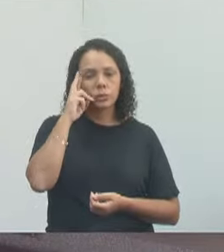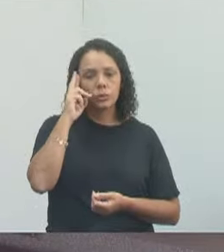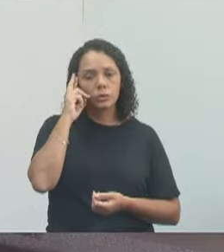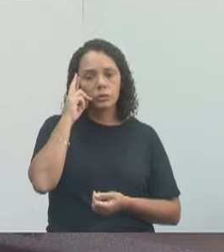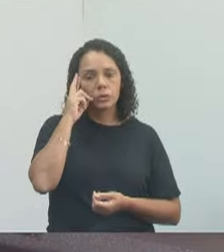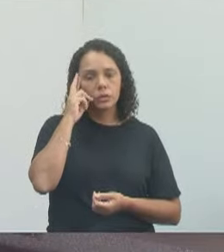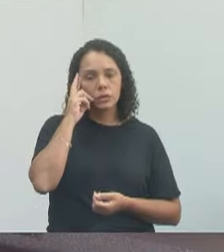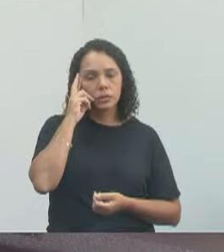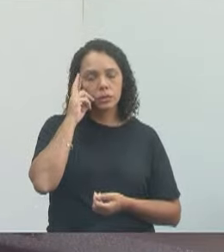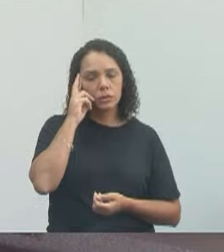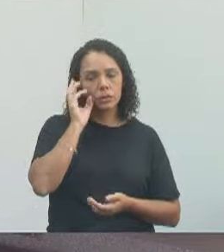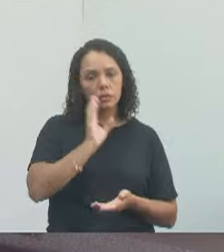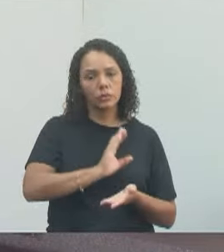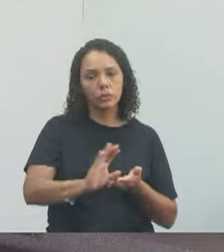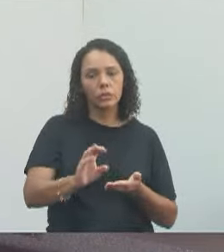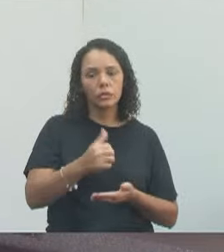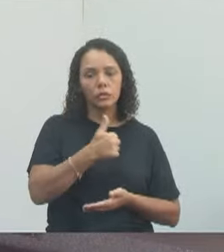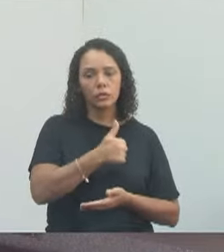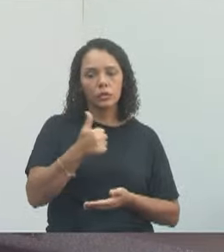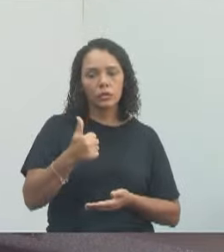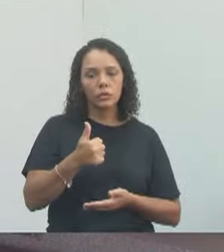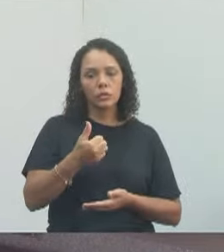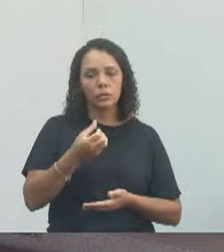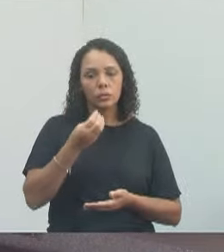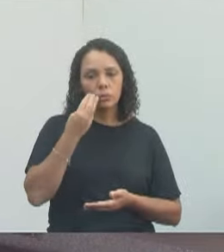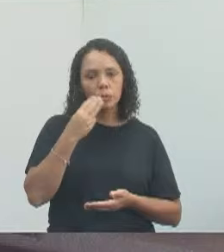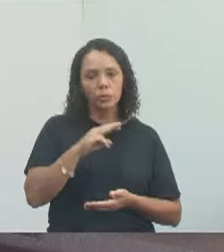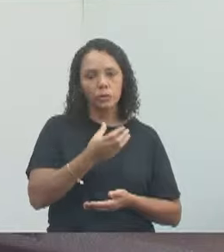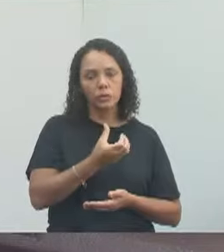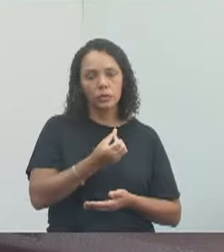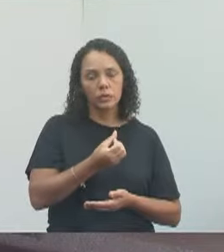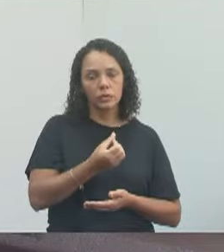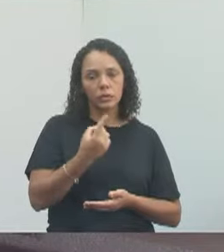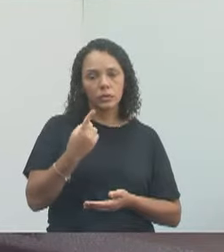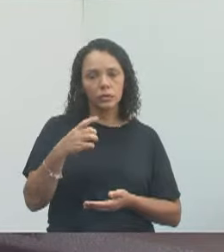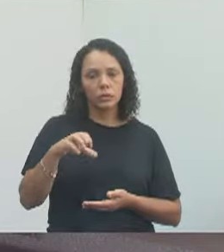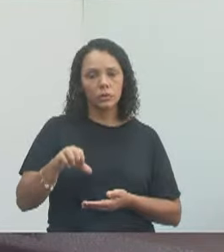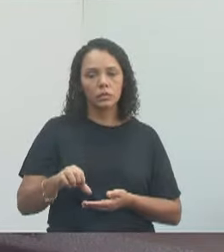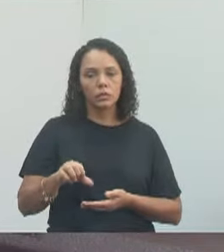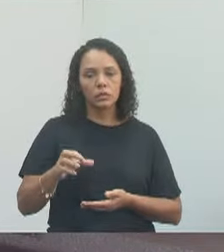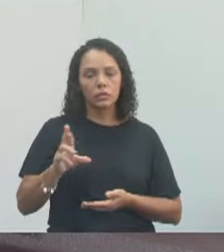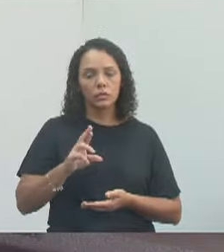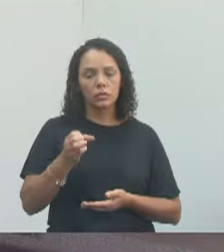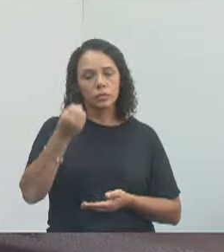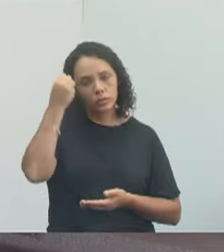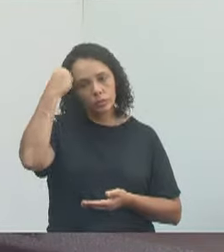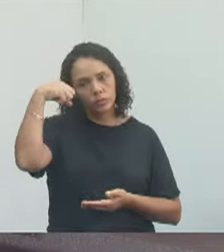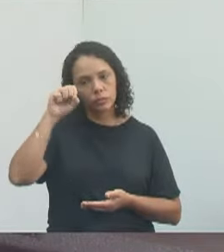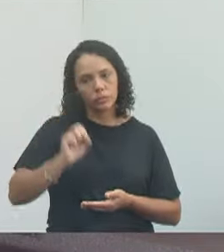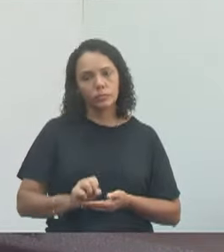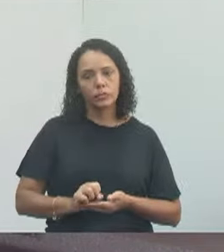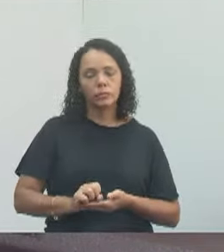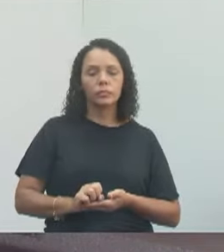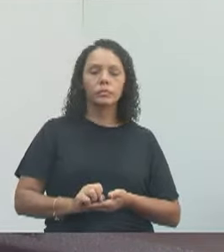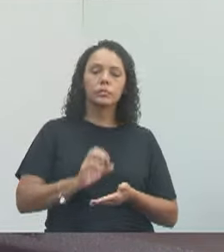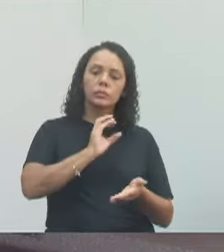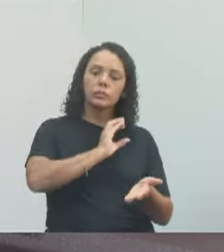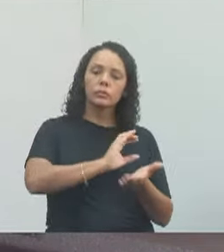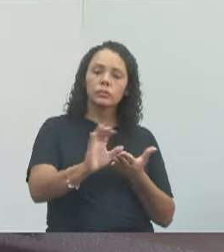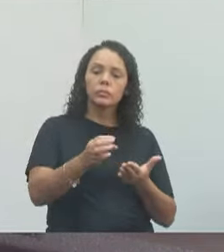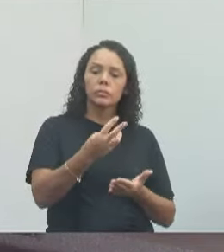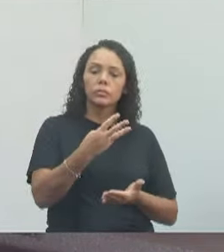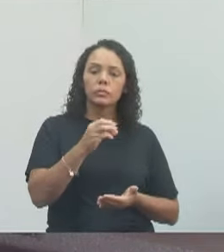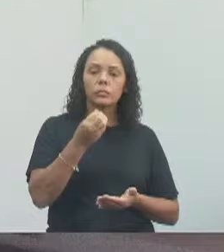rha Parque meua 116 r38 Sônia patas da Amizade R